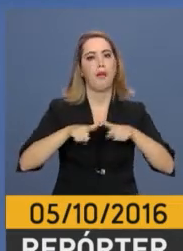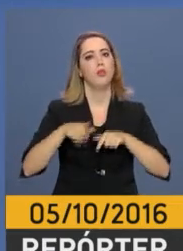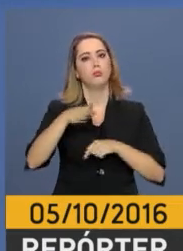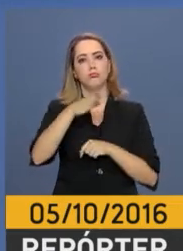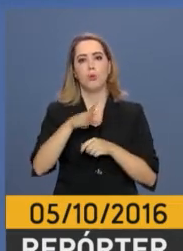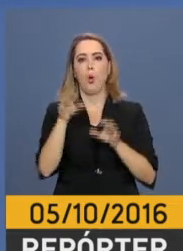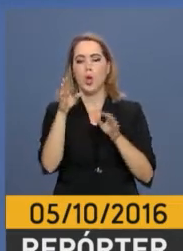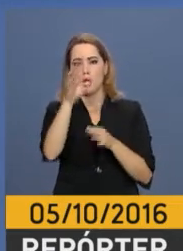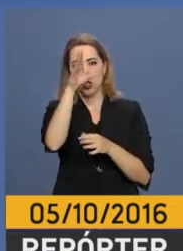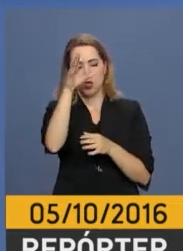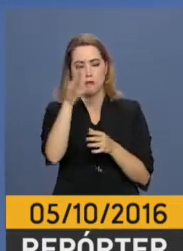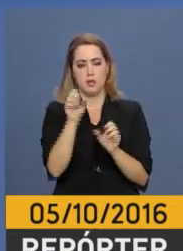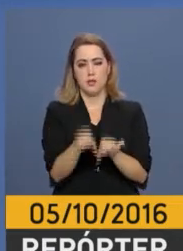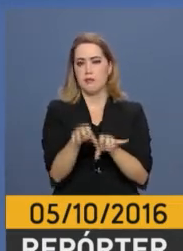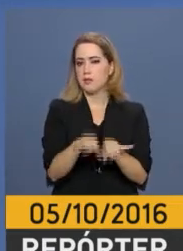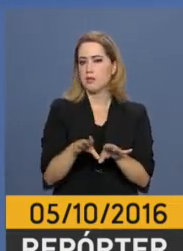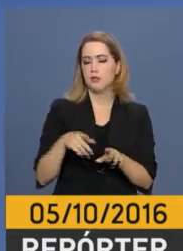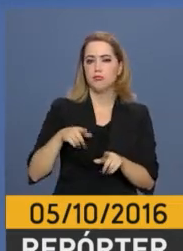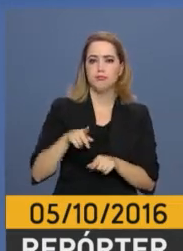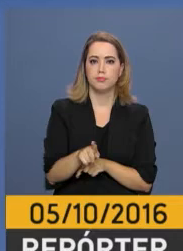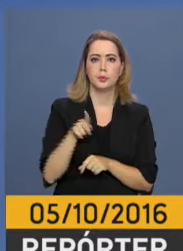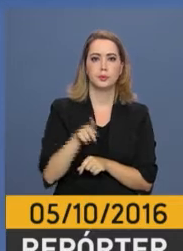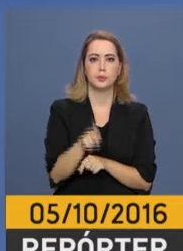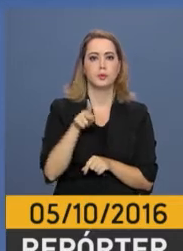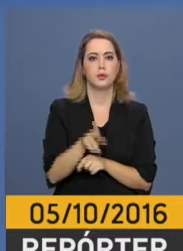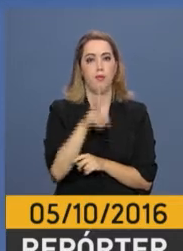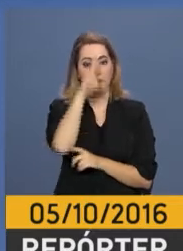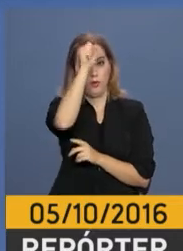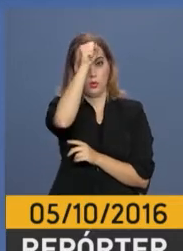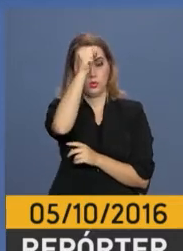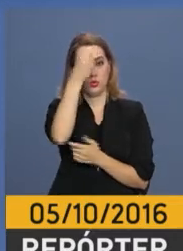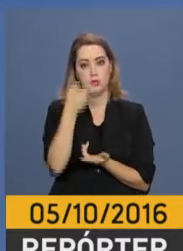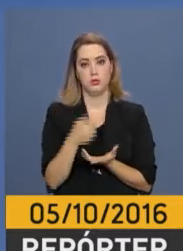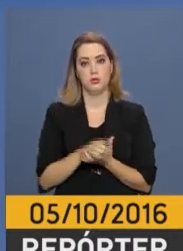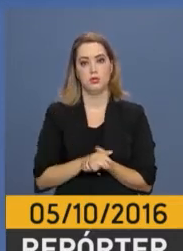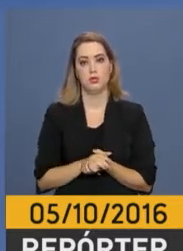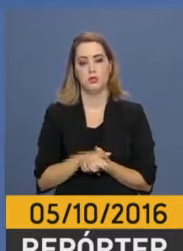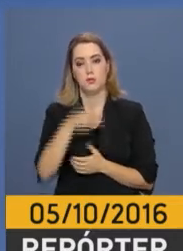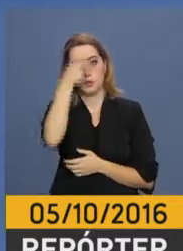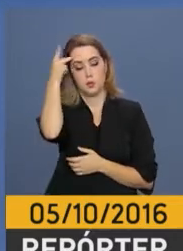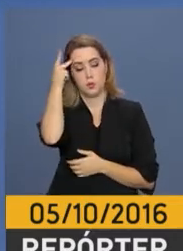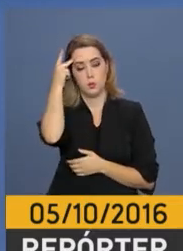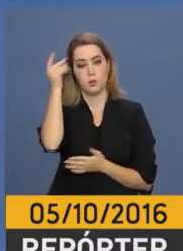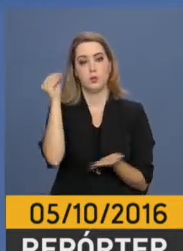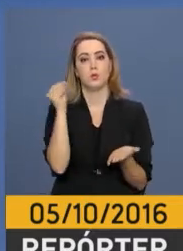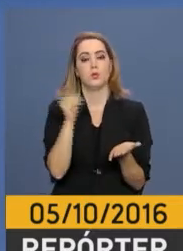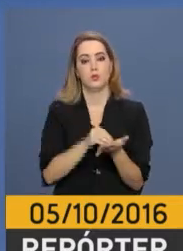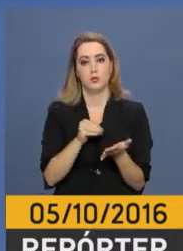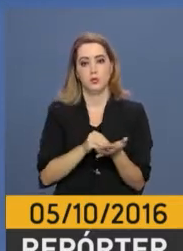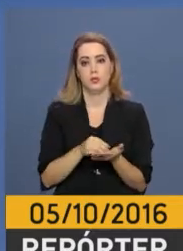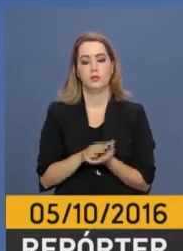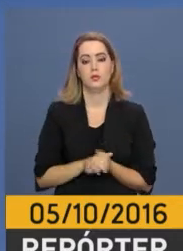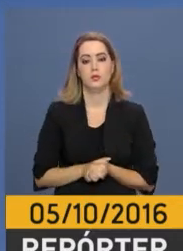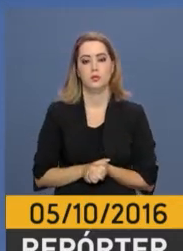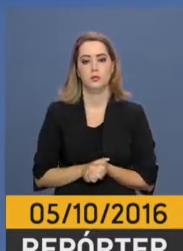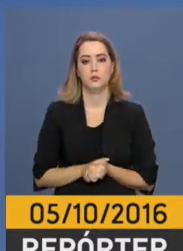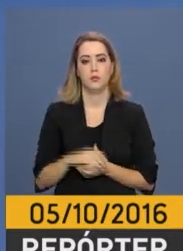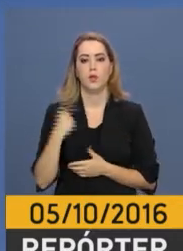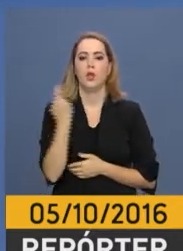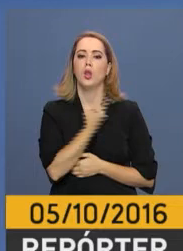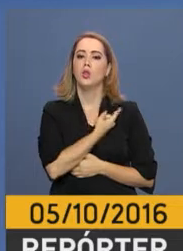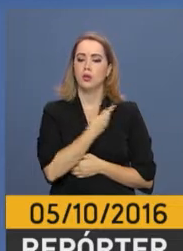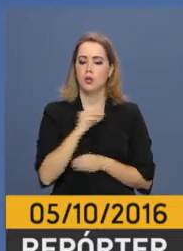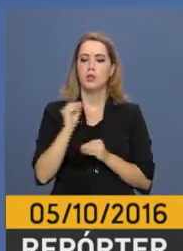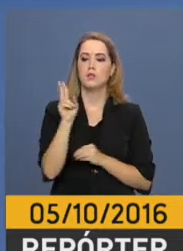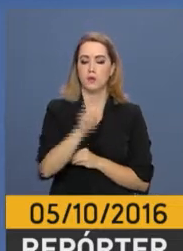capacitação forte no início para aqueles que não ainda não fizera que nós vamos usar também os programas já